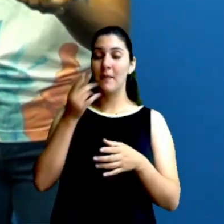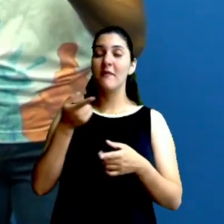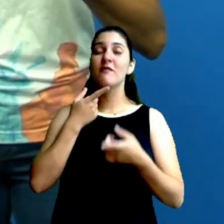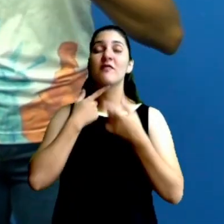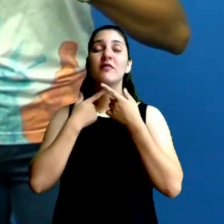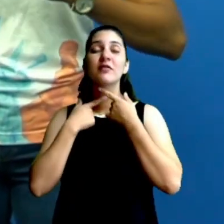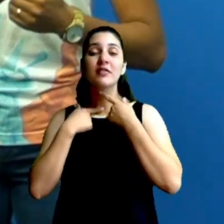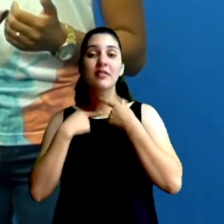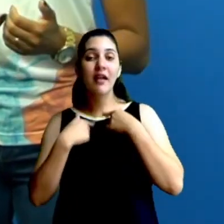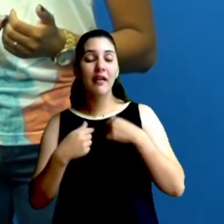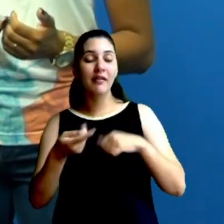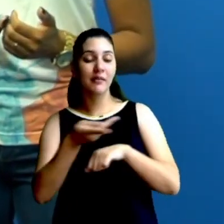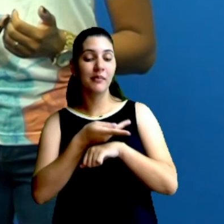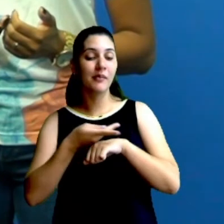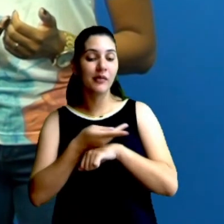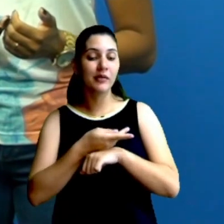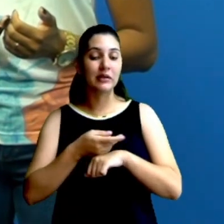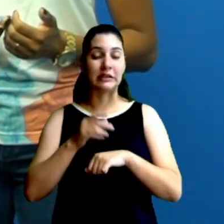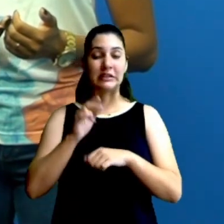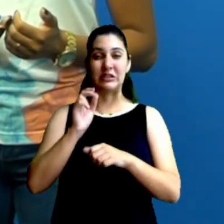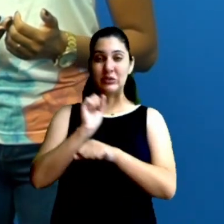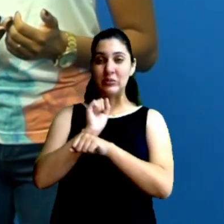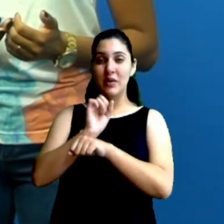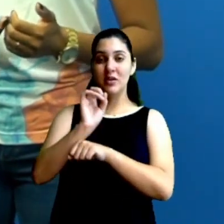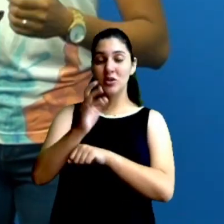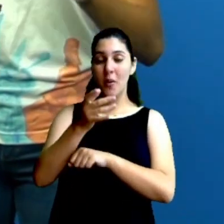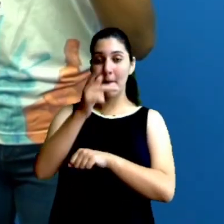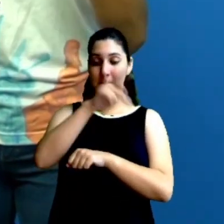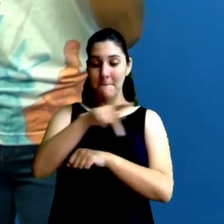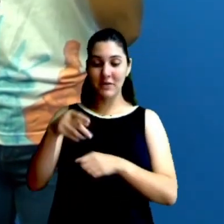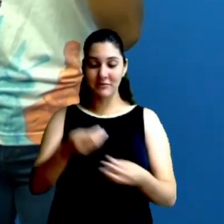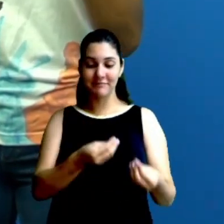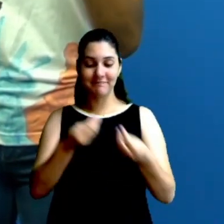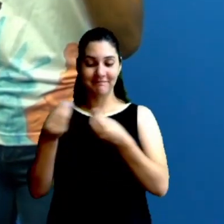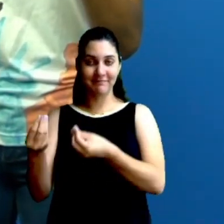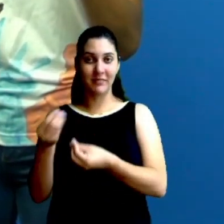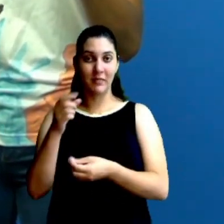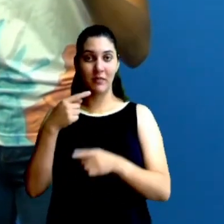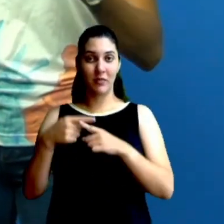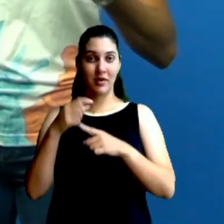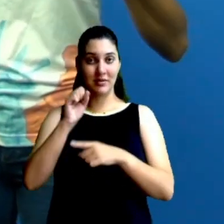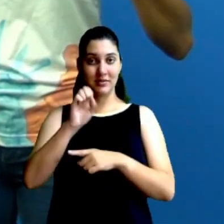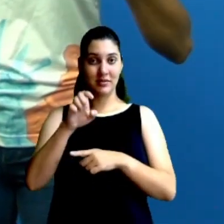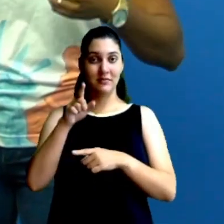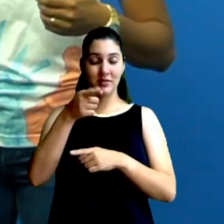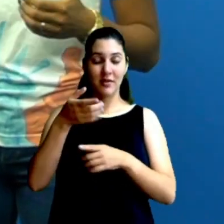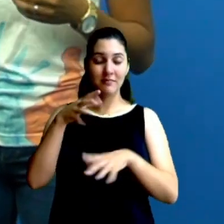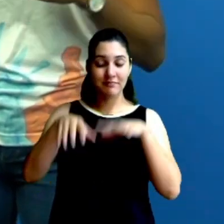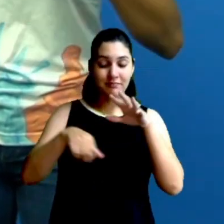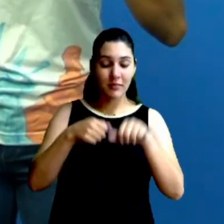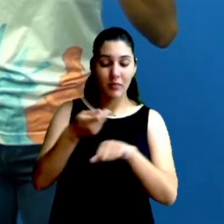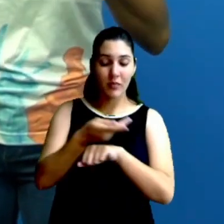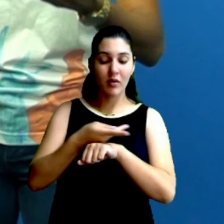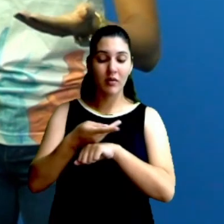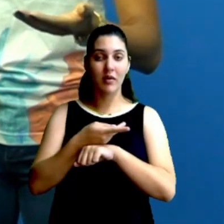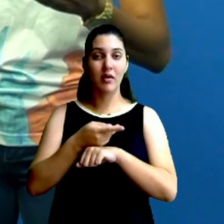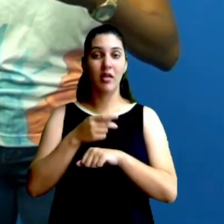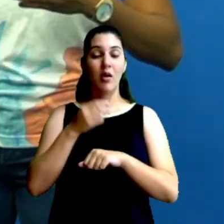Nunca espera sempre que o teu professor te dê todo o material. Porque se você corre atrás, o que ele te dá é um